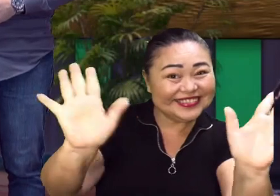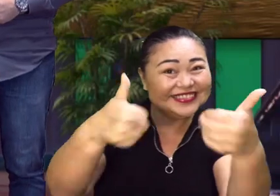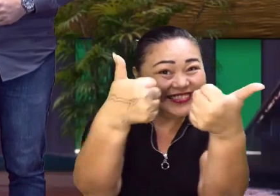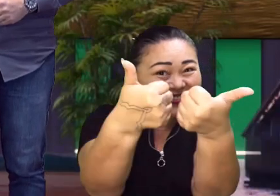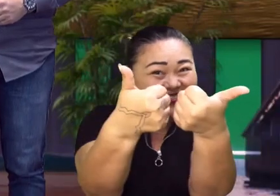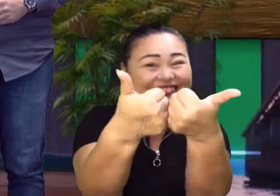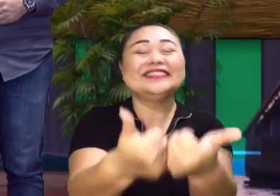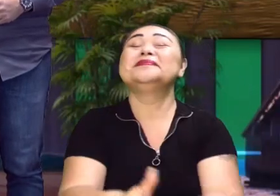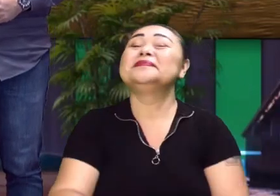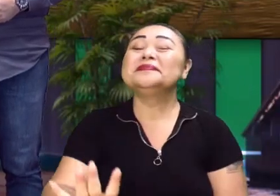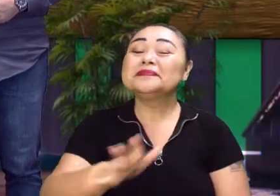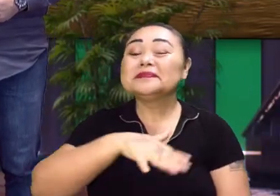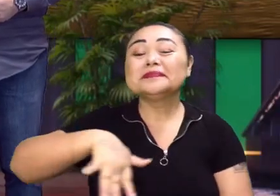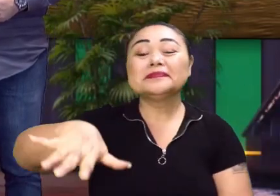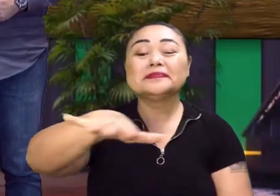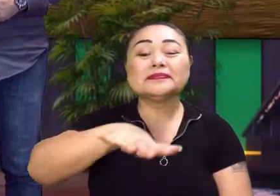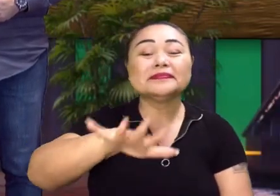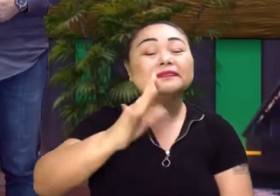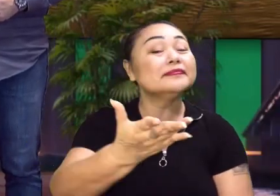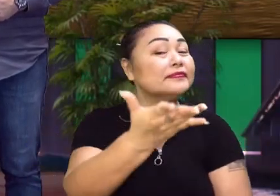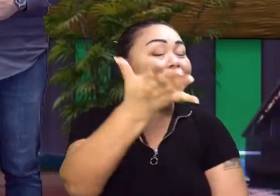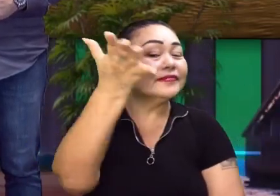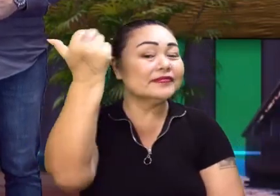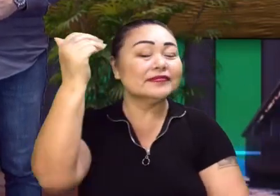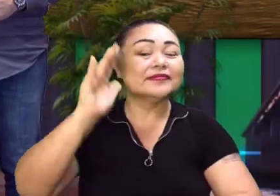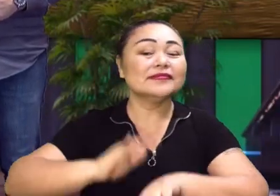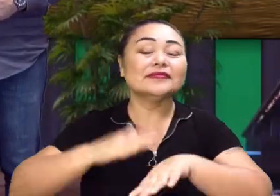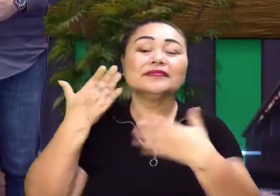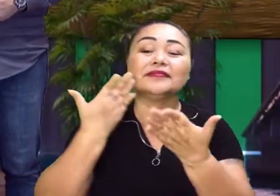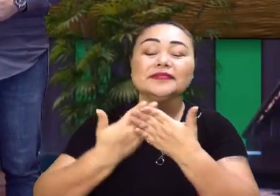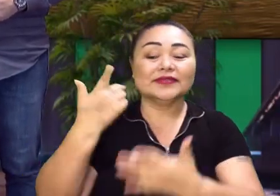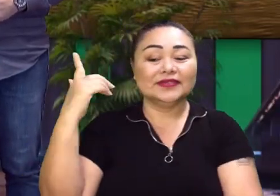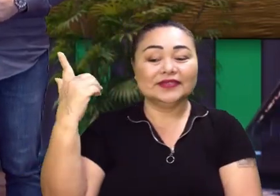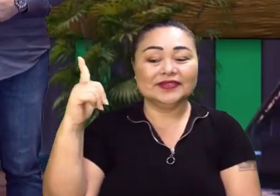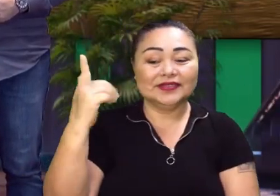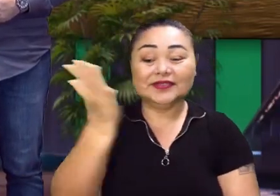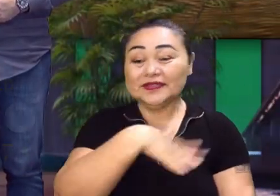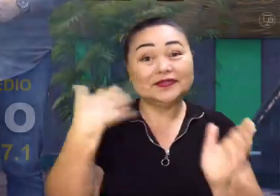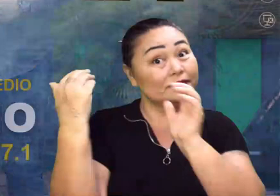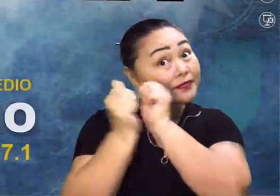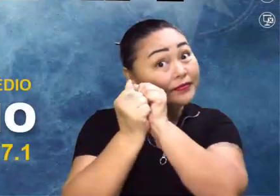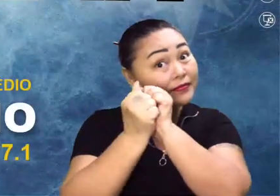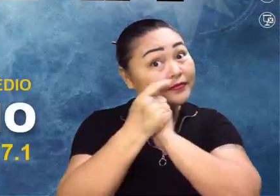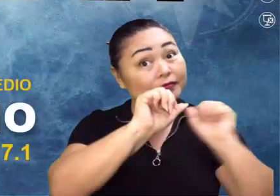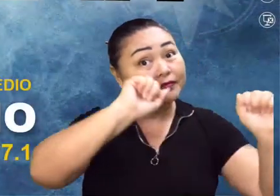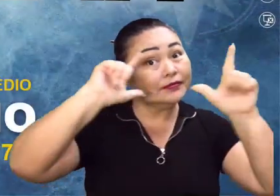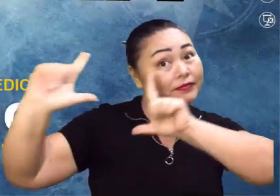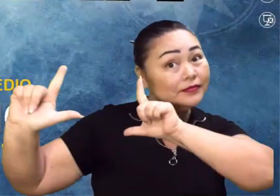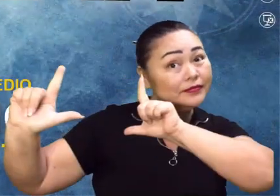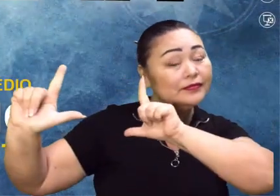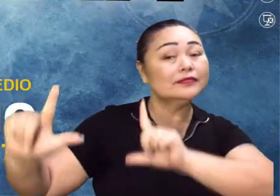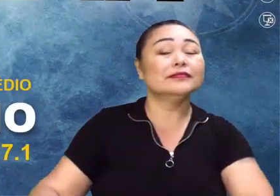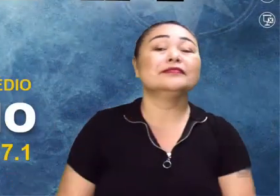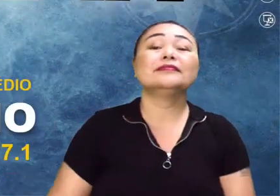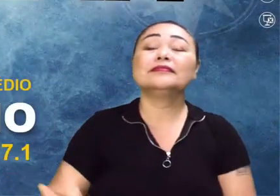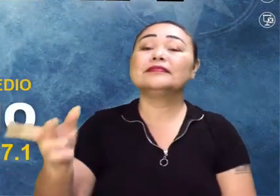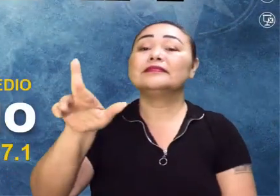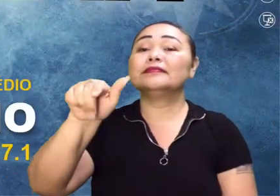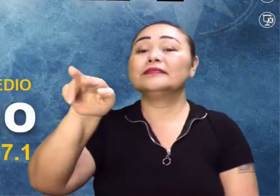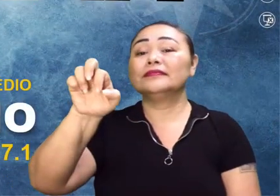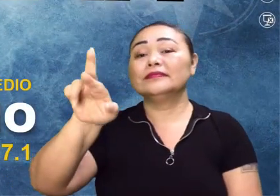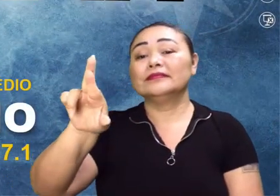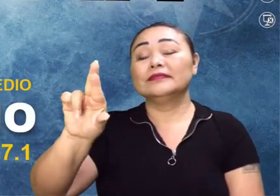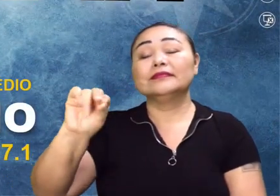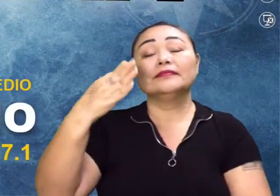É isso aí galera Então vamos para mais uma aula de geografia vamos junto vamos lá na tela Rogério